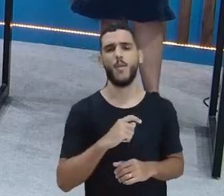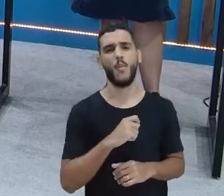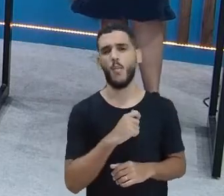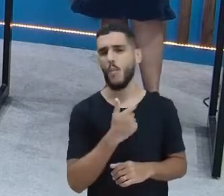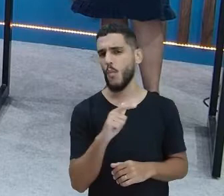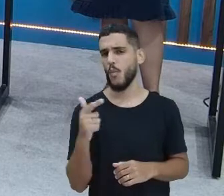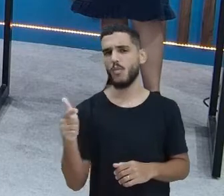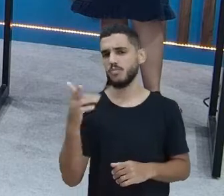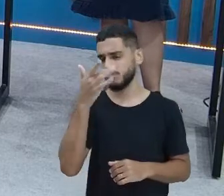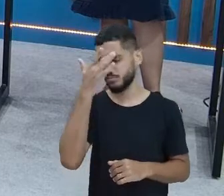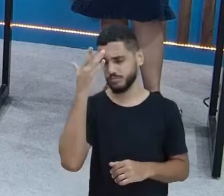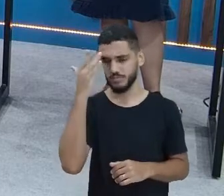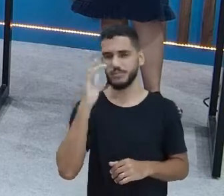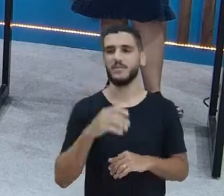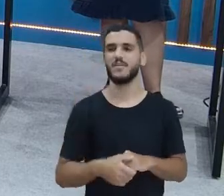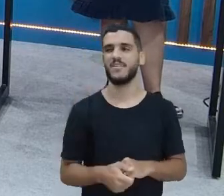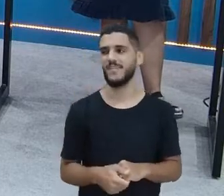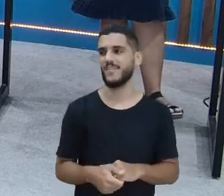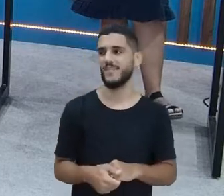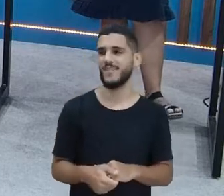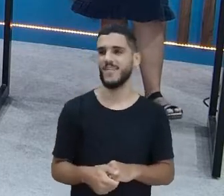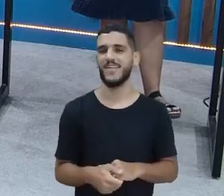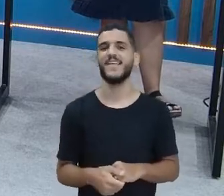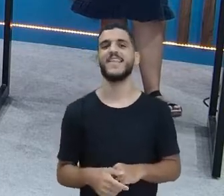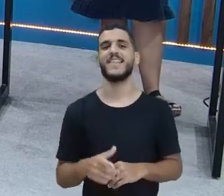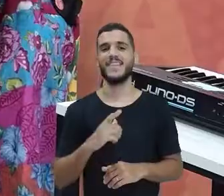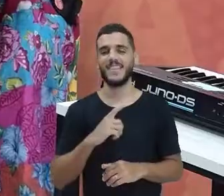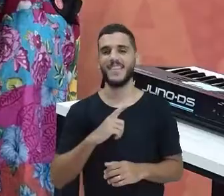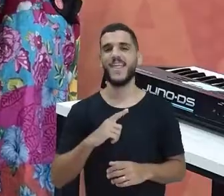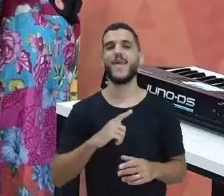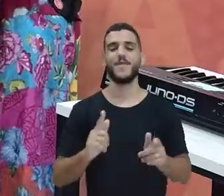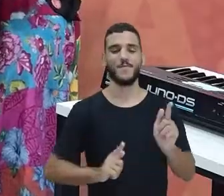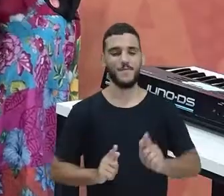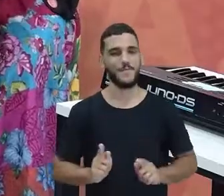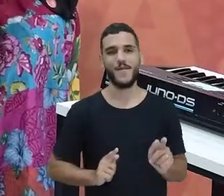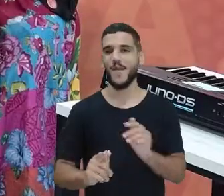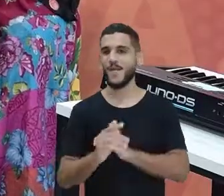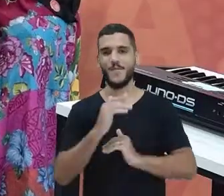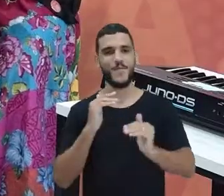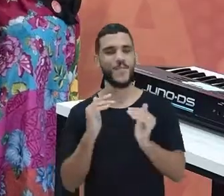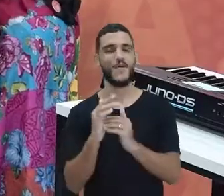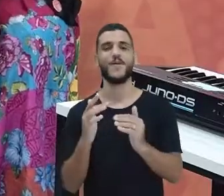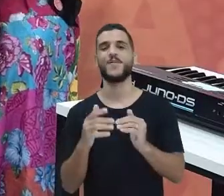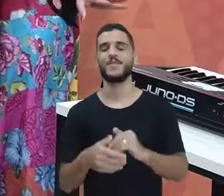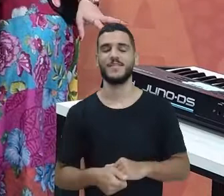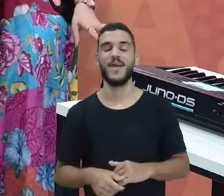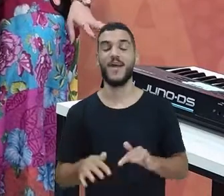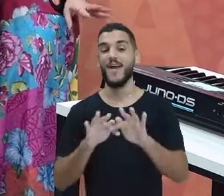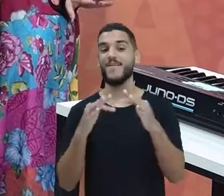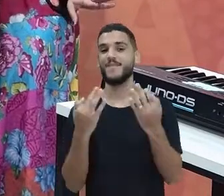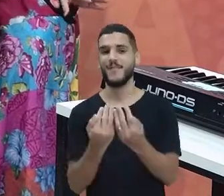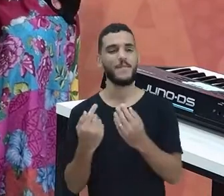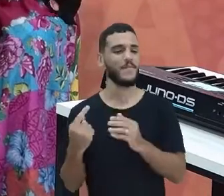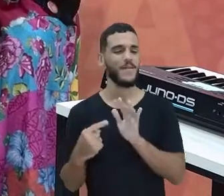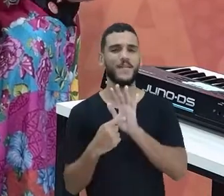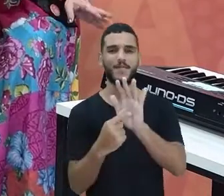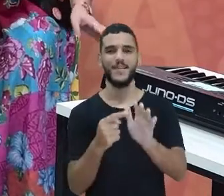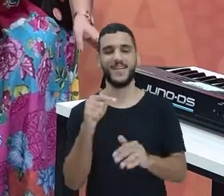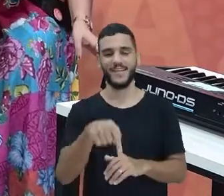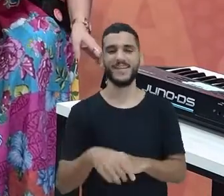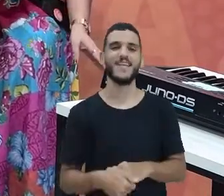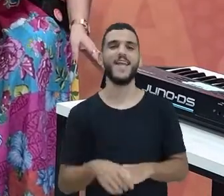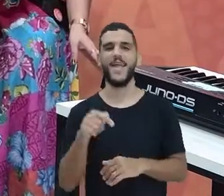gente. Eu vou trazer minhas primas todas, minhas primas todas. Eita, a família toda. A família toda pra cá, vim com a Educa, porque aqui é